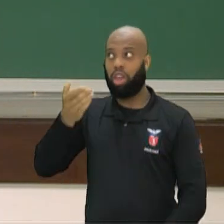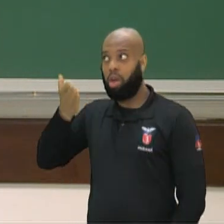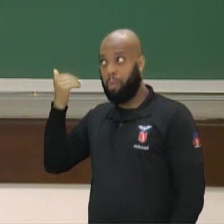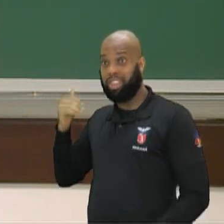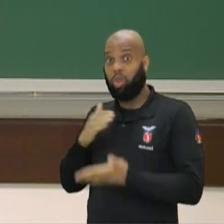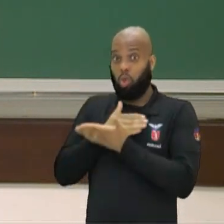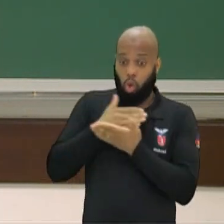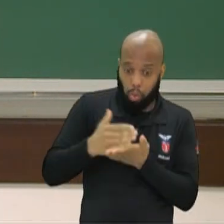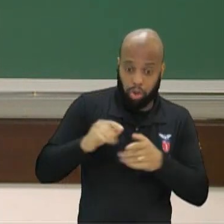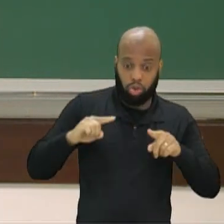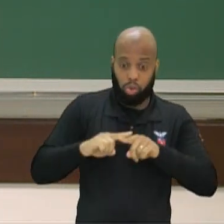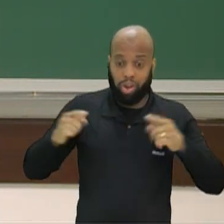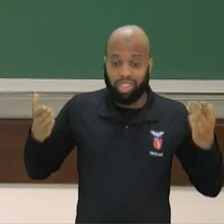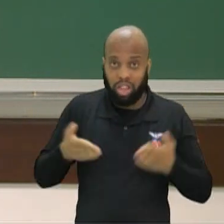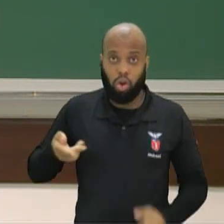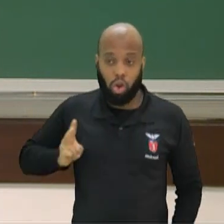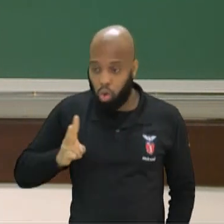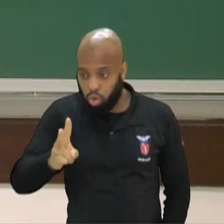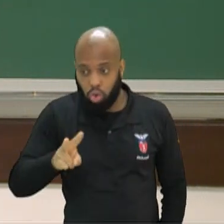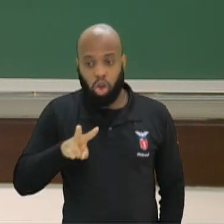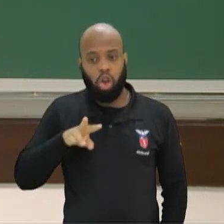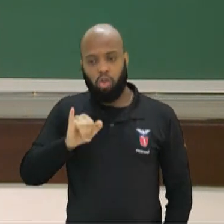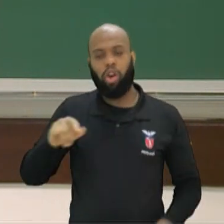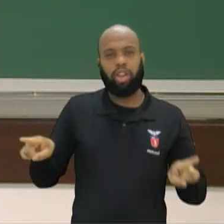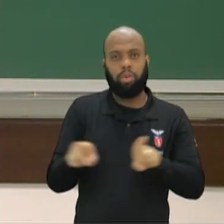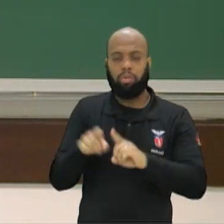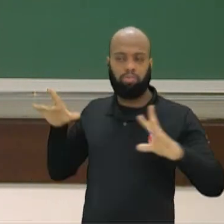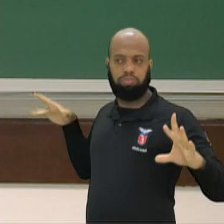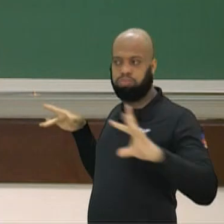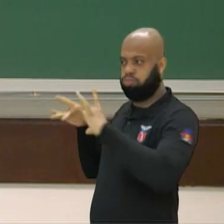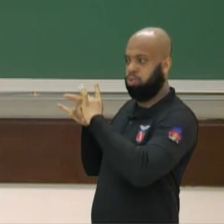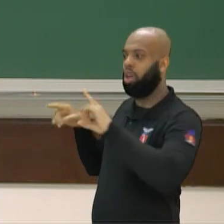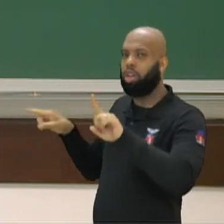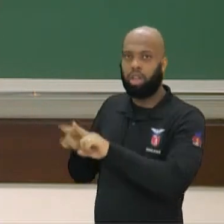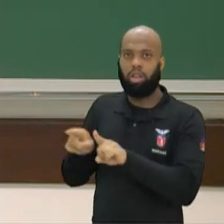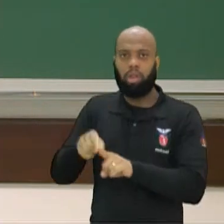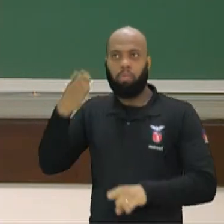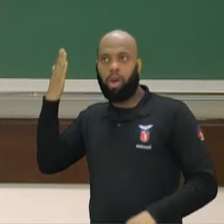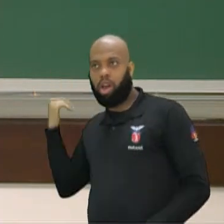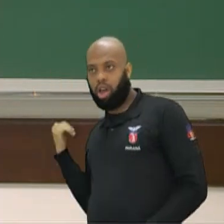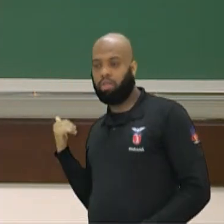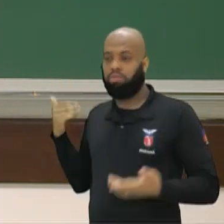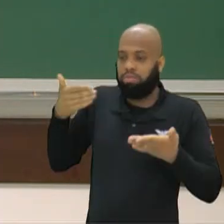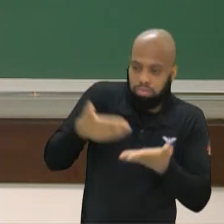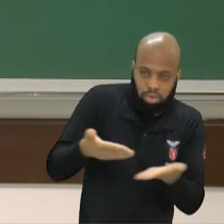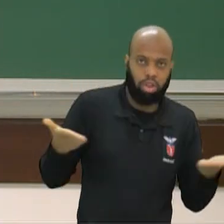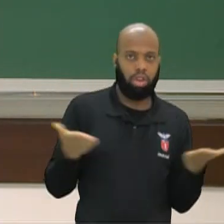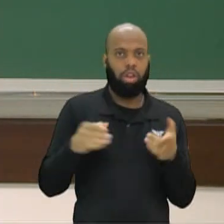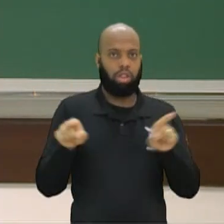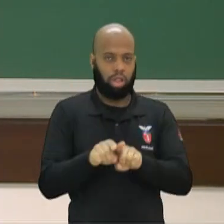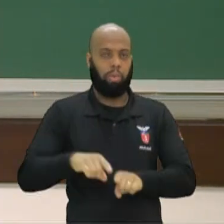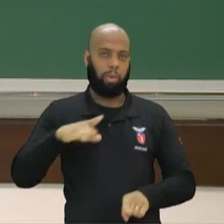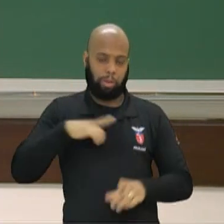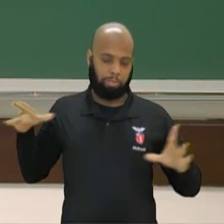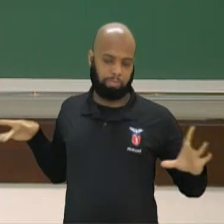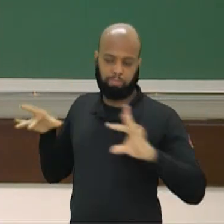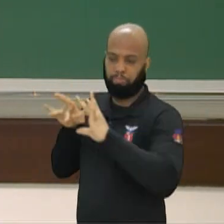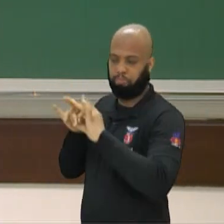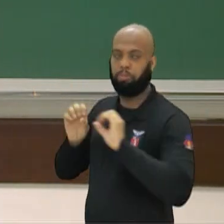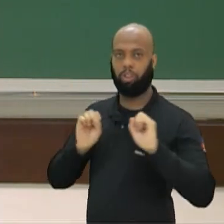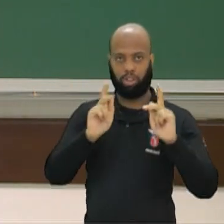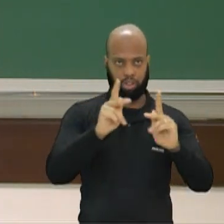passado, continua até o presente ou tem alguma conexão com o tempo presente, um resultado daquela ação no presente.